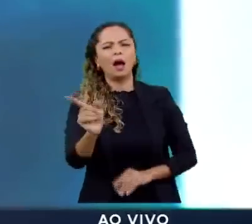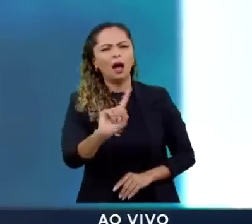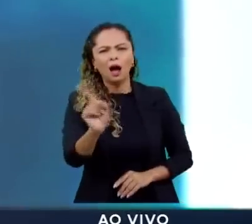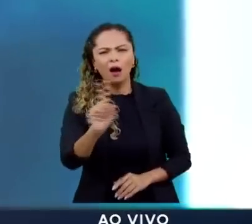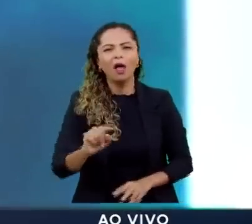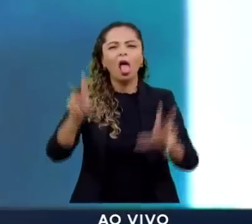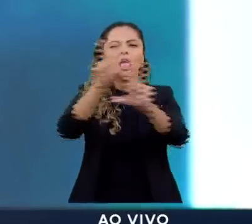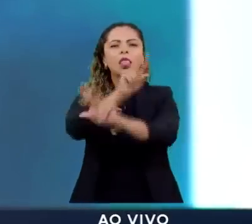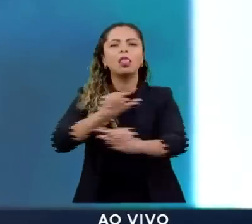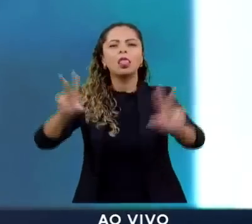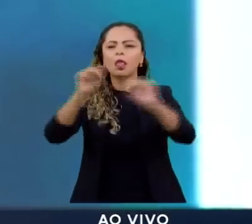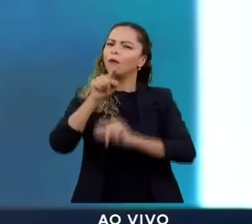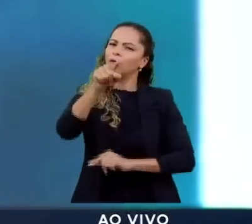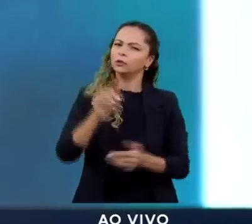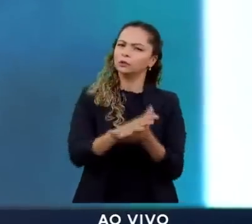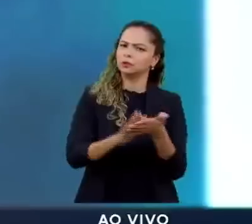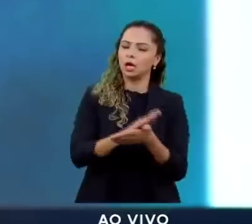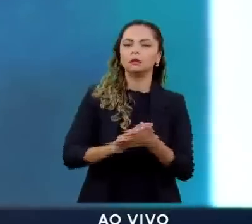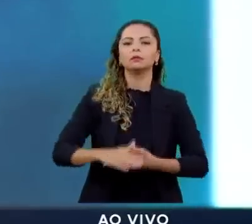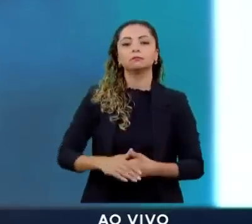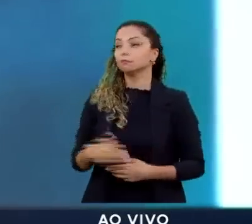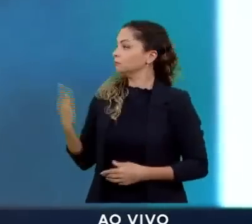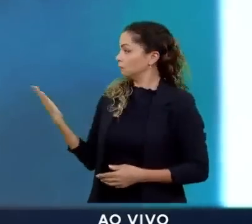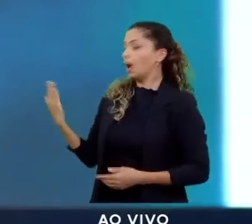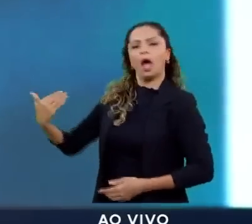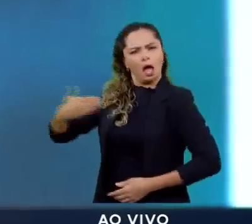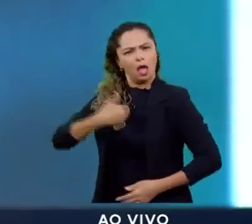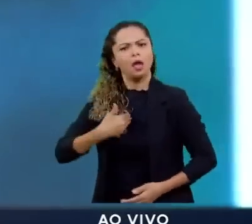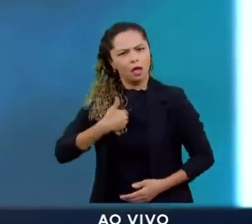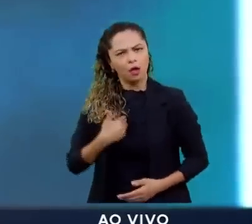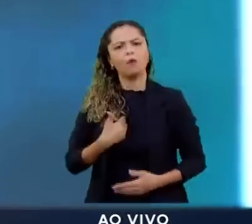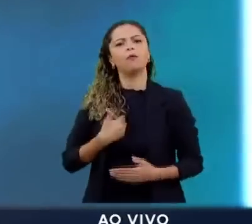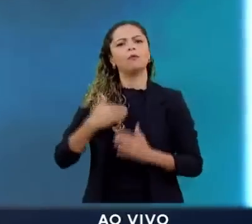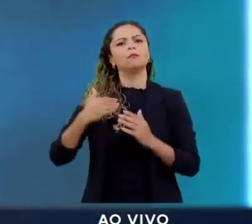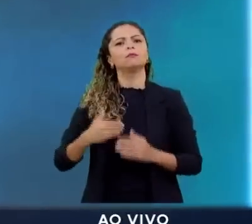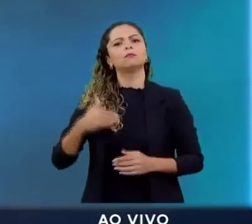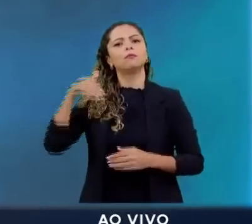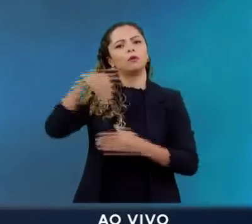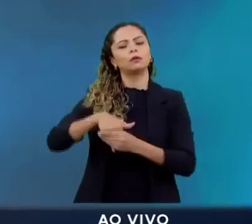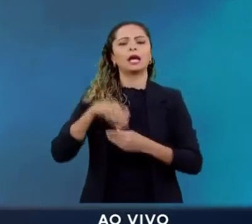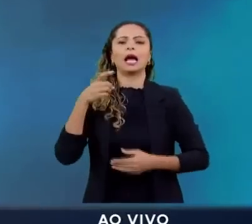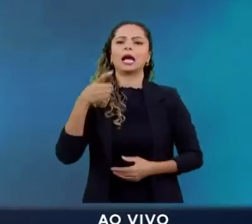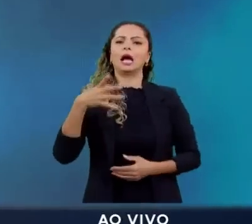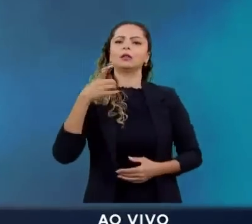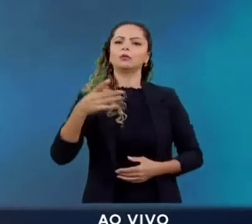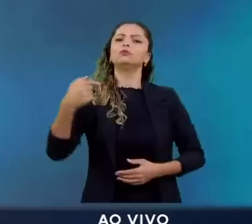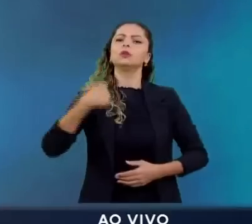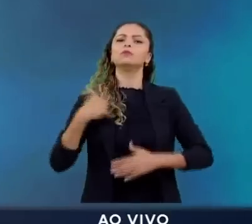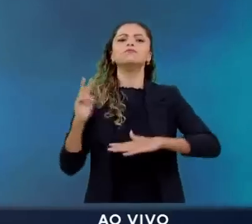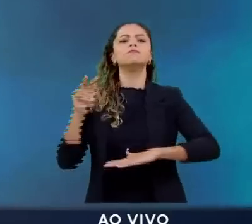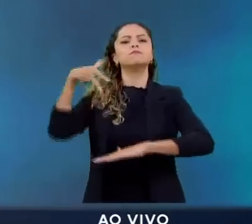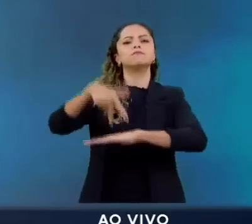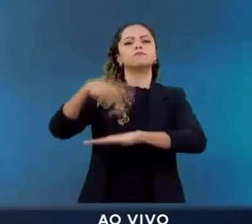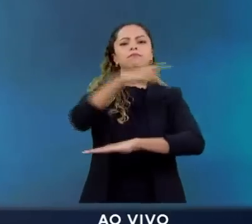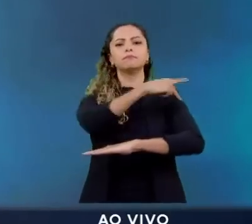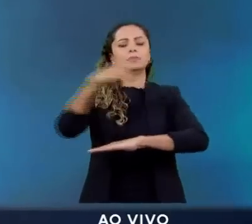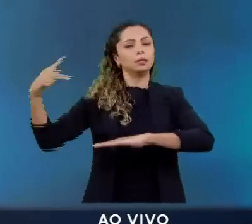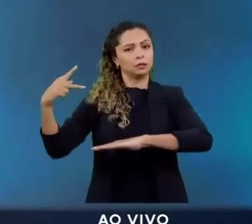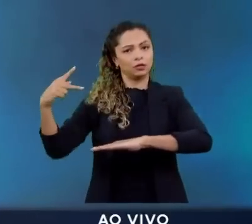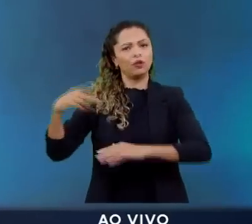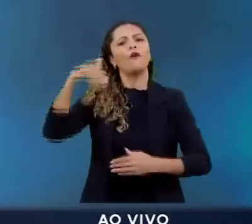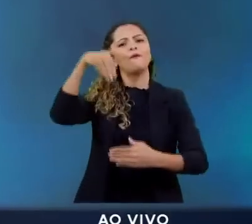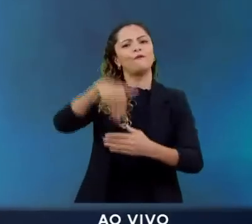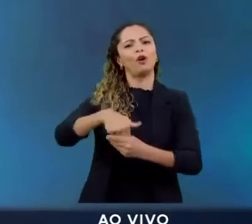querer enganar você eu sou candidato do 14 votem no 14 para Presidente da República Vote no 14